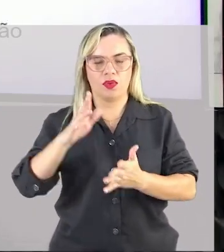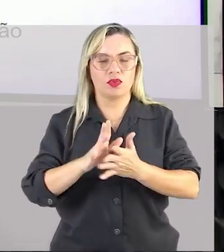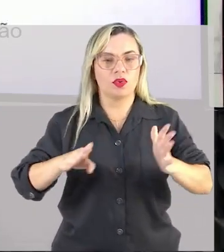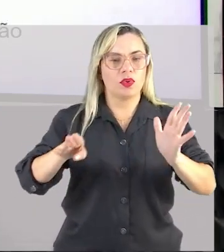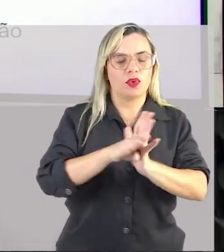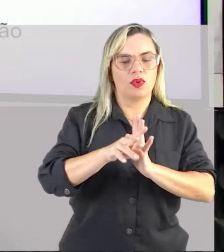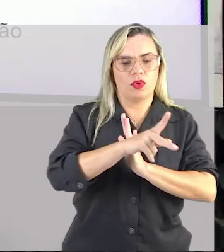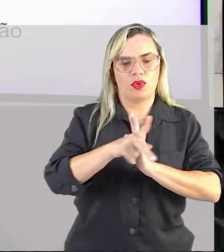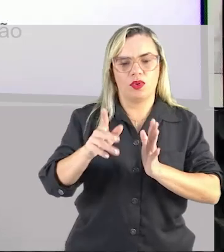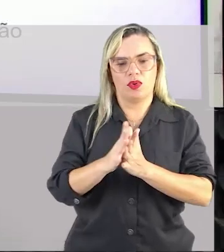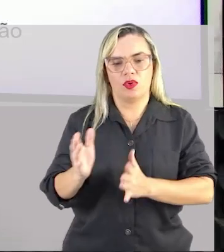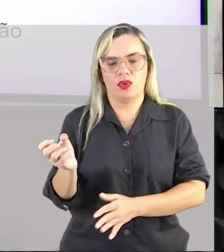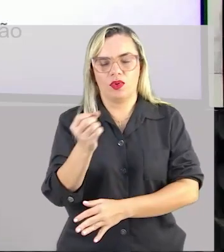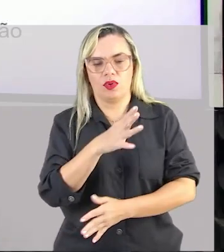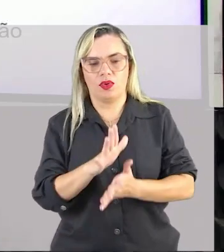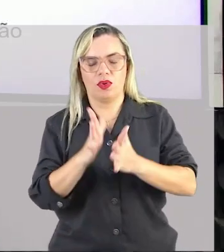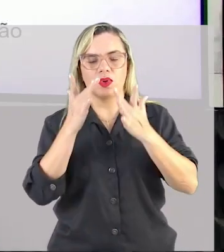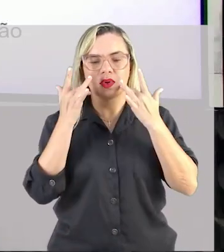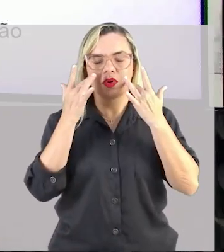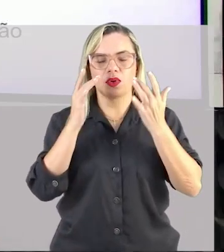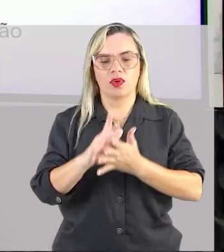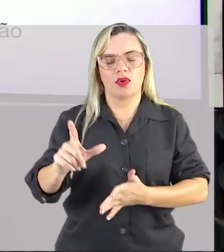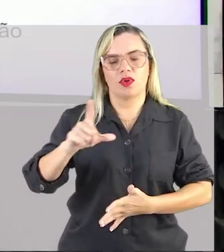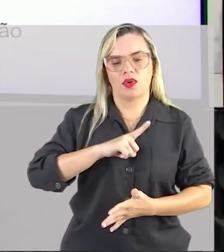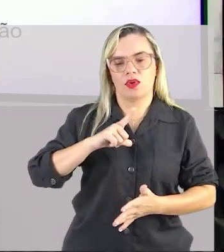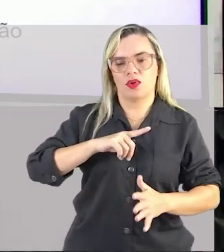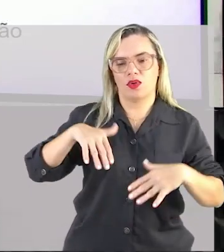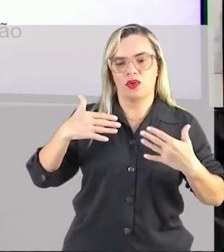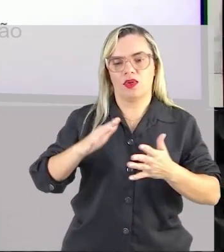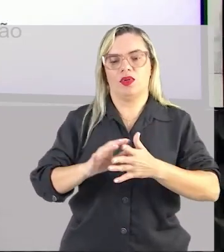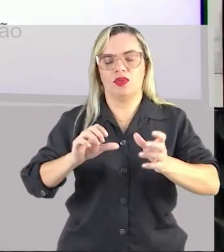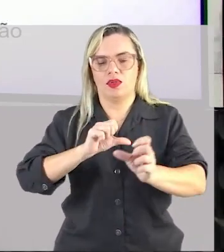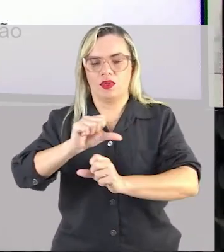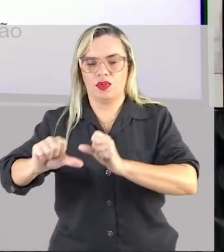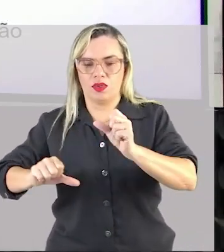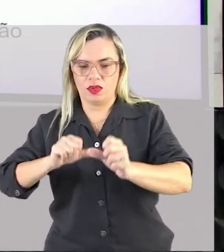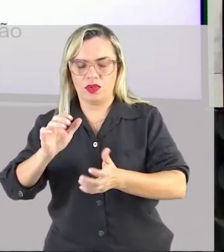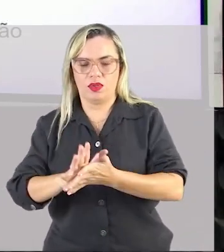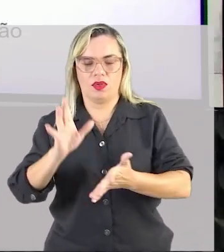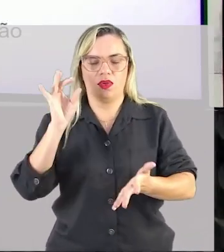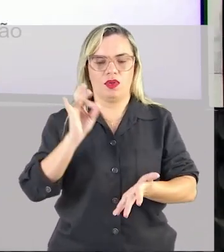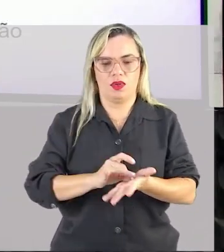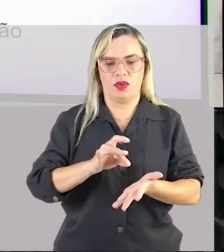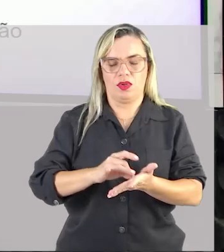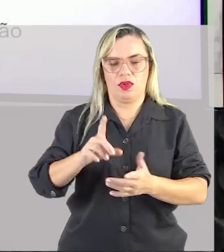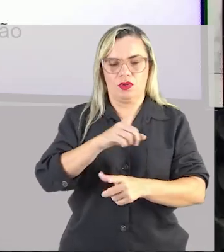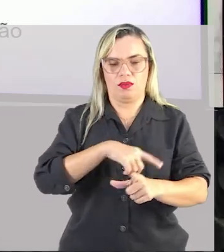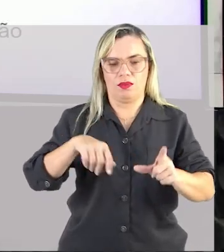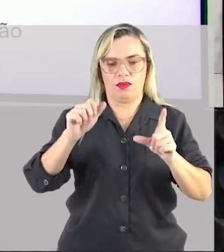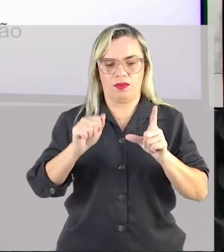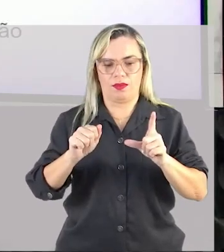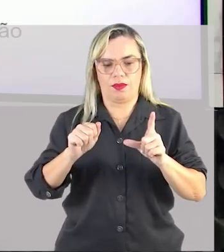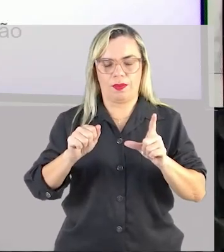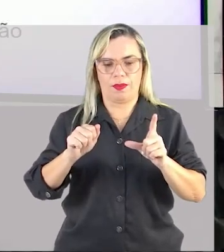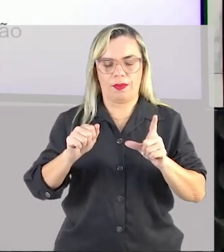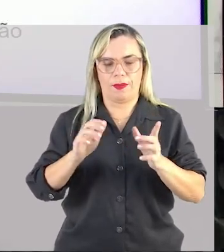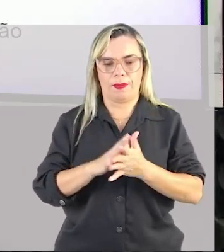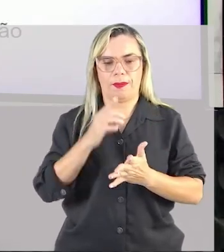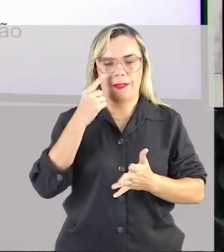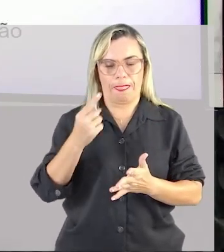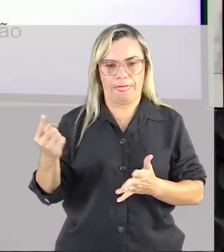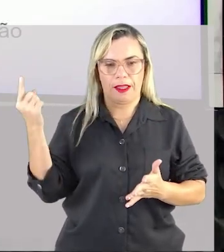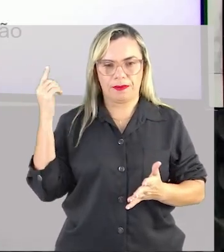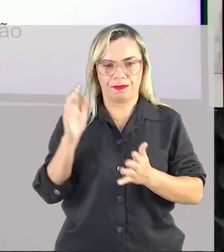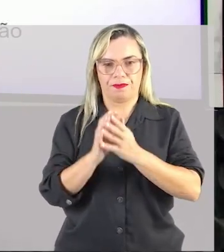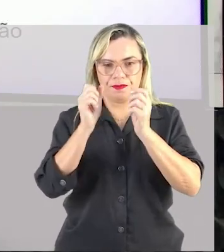tinha, ter um olhar diferenciado para que houvesse mudanças. Então a alternativa correta aqui, de fato, já é a letra A. Observando lá o que